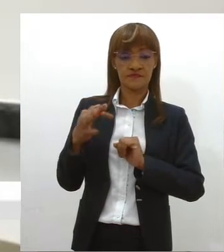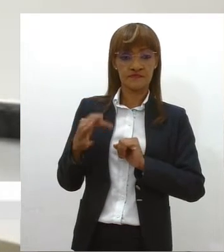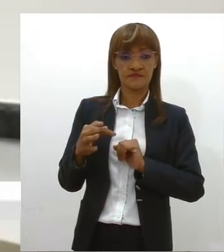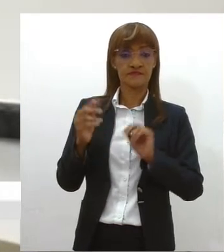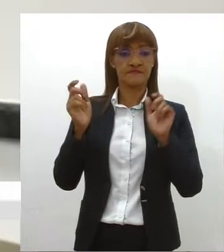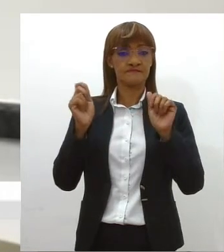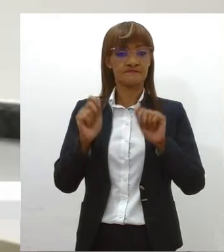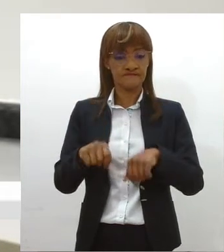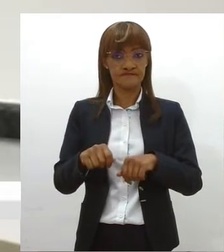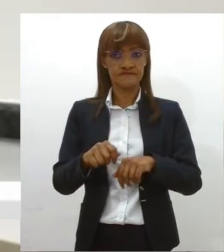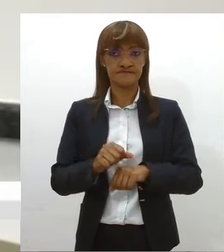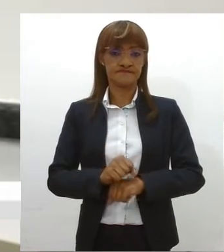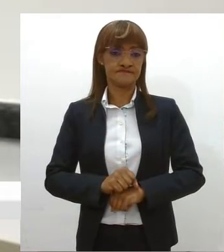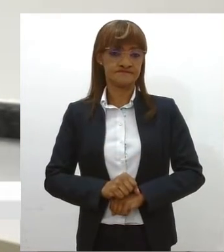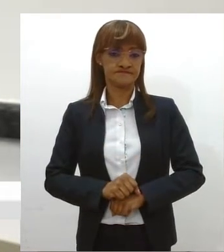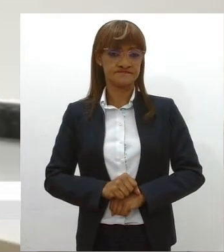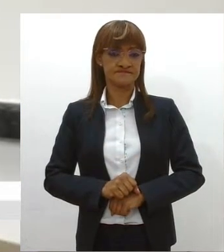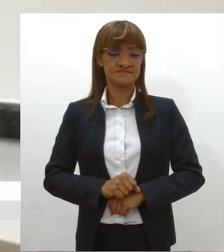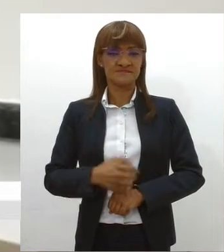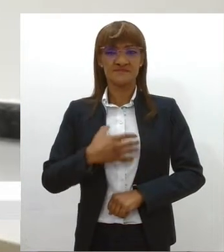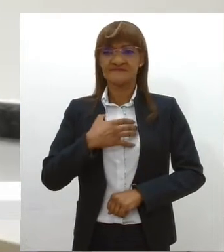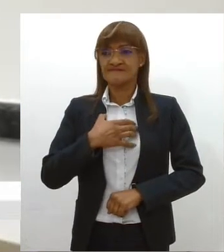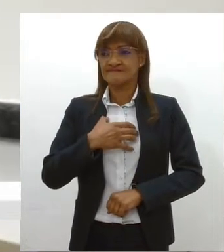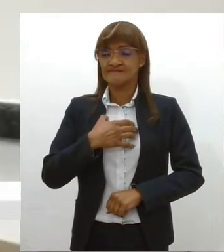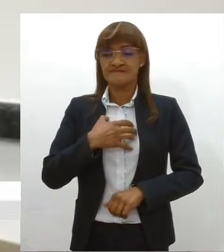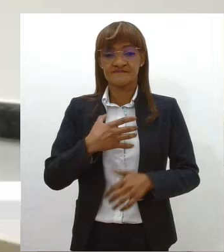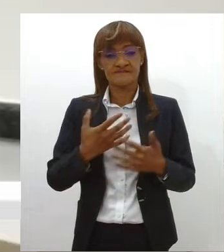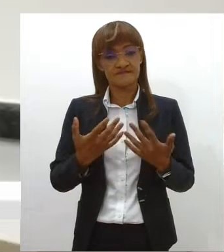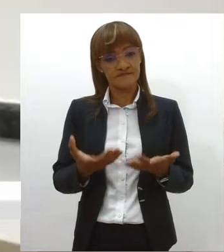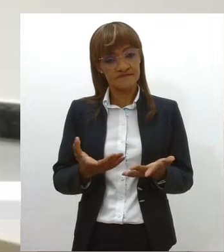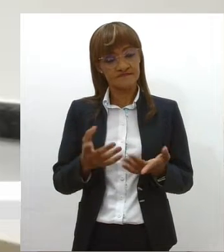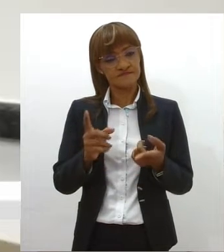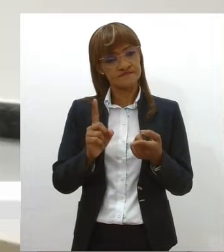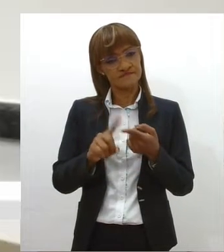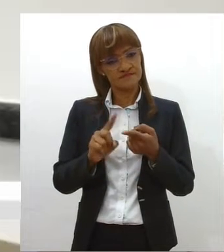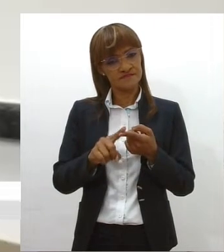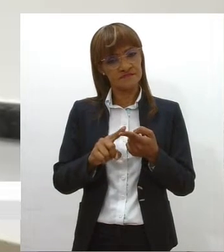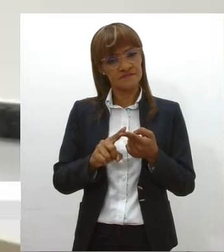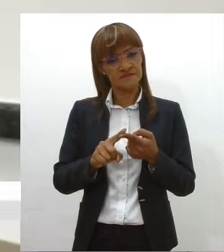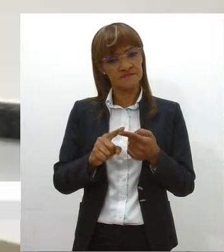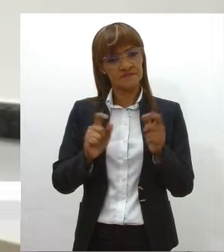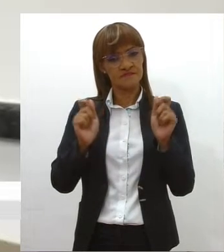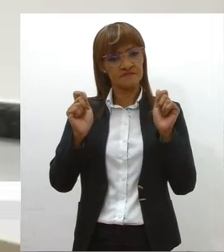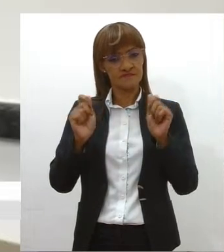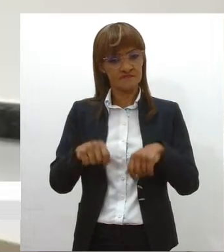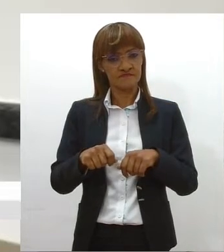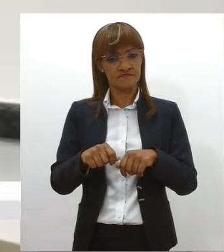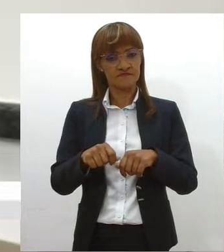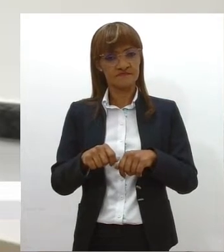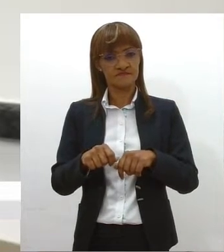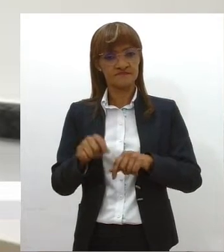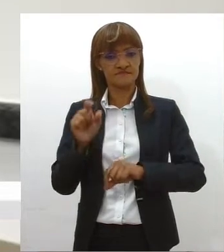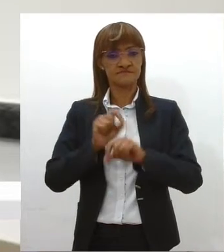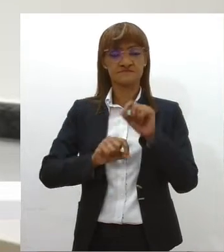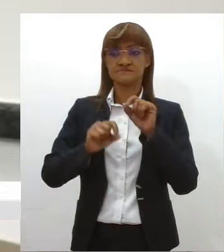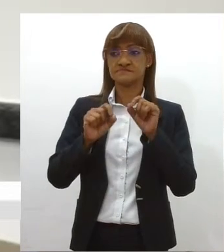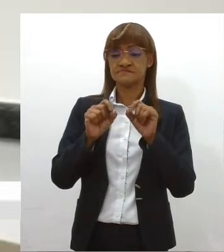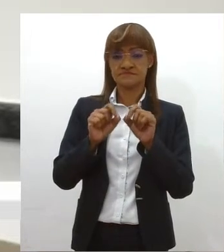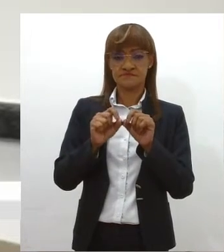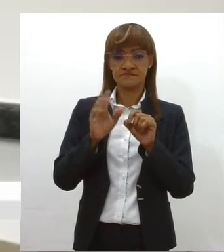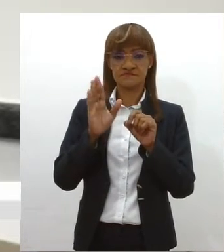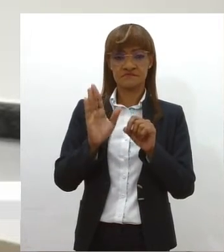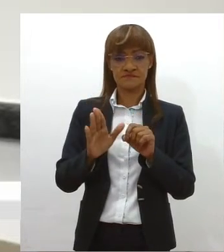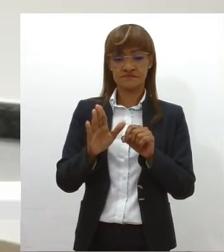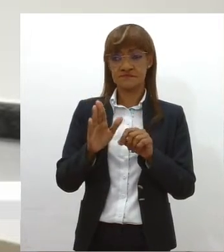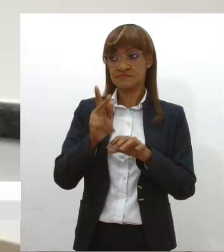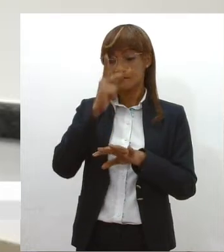dores, de desconforto. Pode haver até uma alteração de aumento de estrogênio em relação à progesterona, fazendo